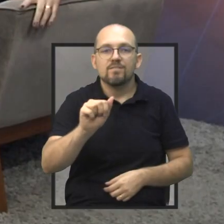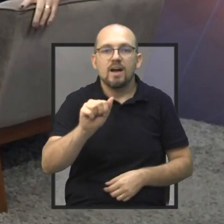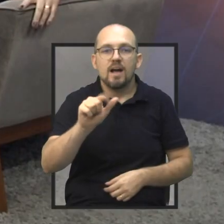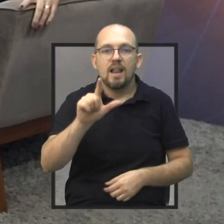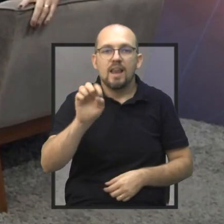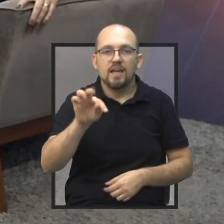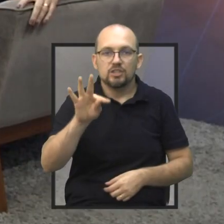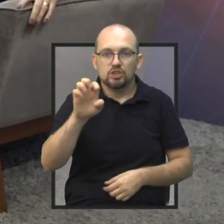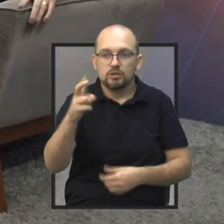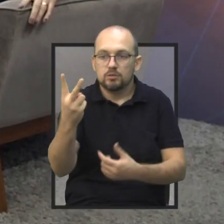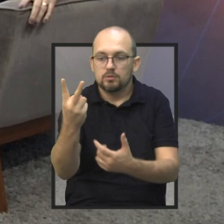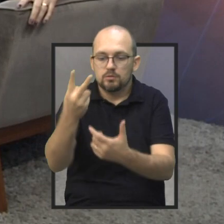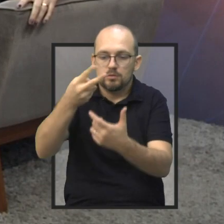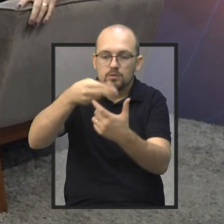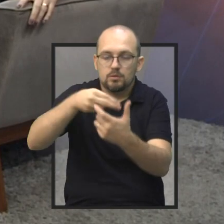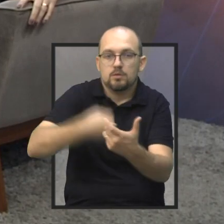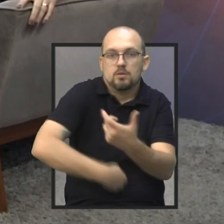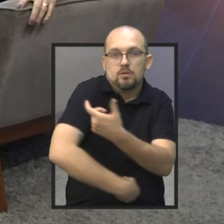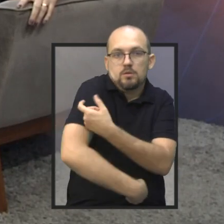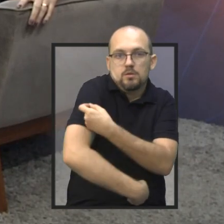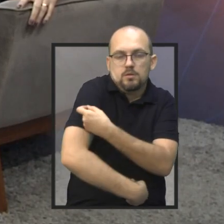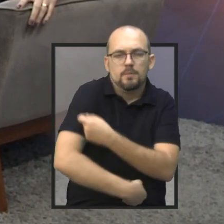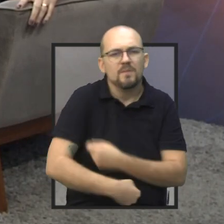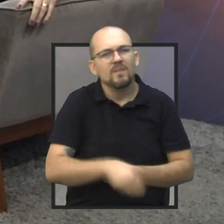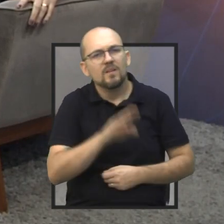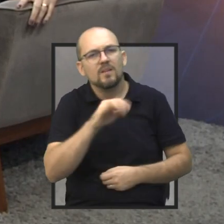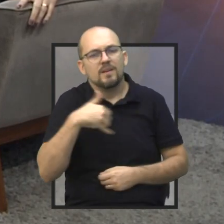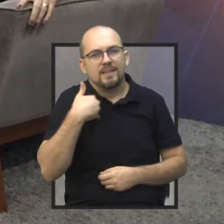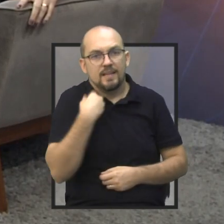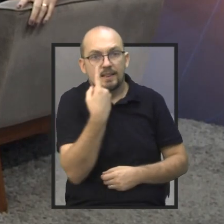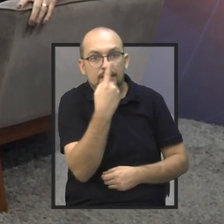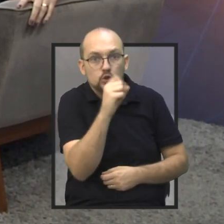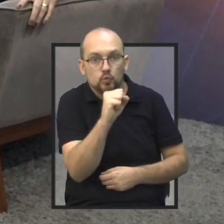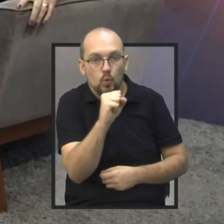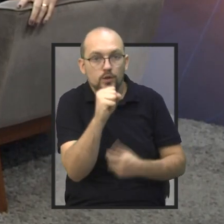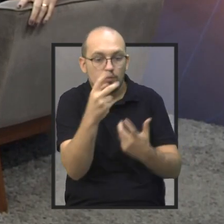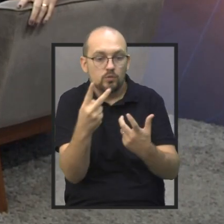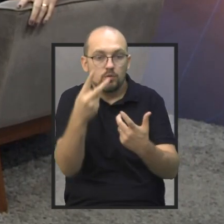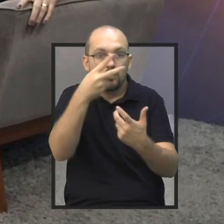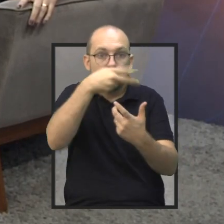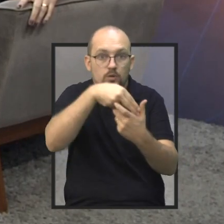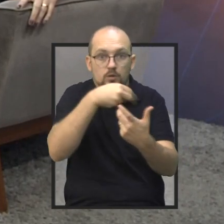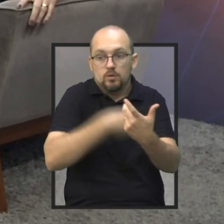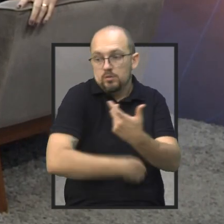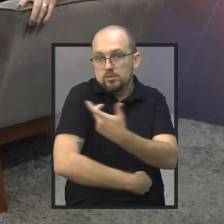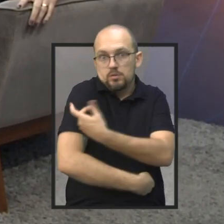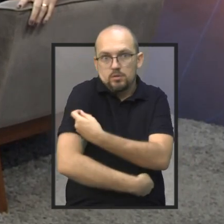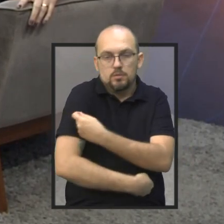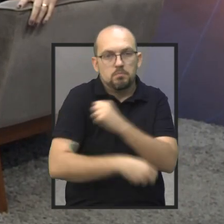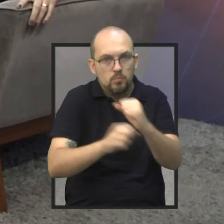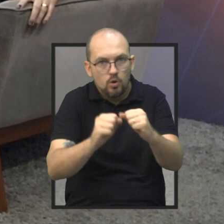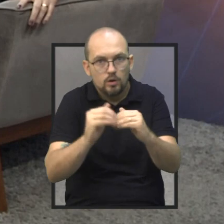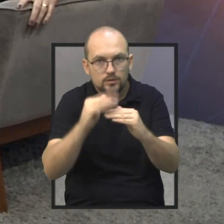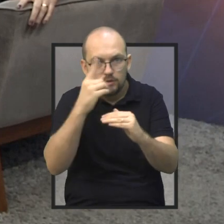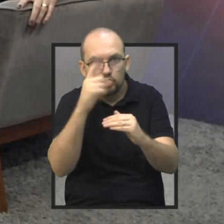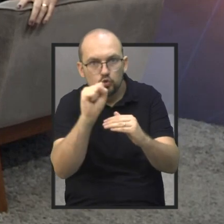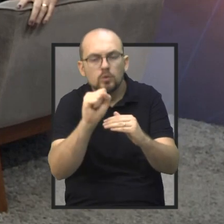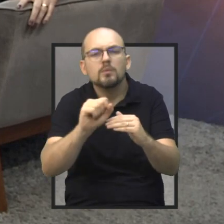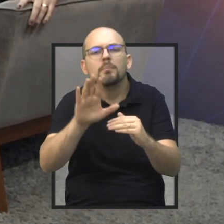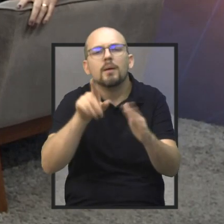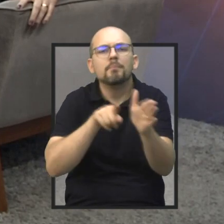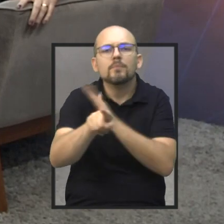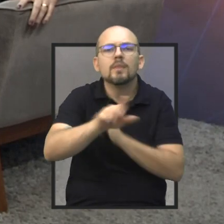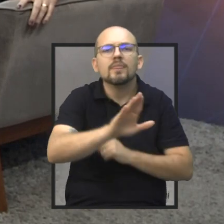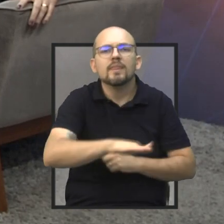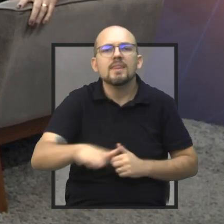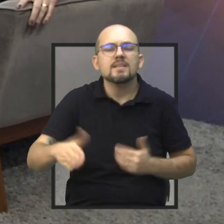A bivalente, então, acima de 18 anos, né? Na maioria dos casos, com algumas exceções apenas. E para as crianças, doutora, que é importante a gente